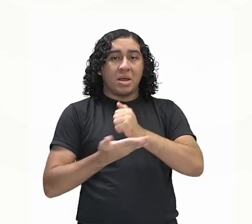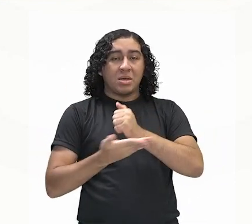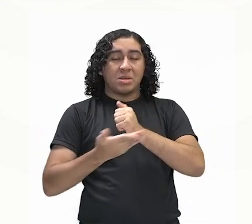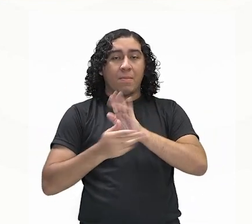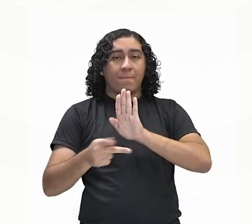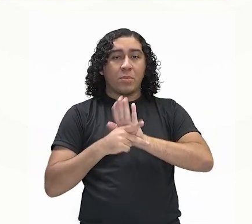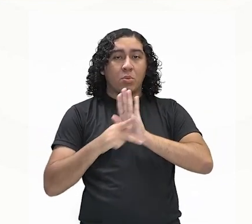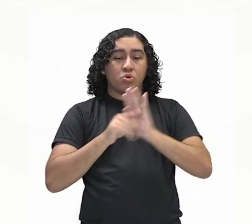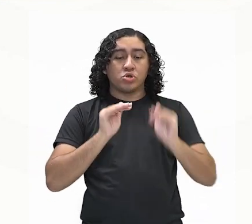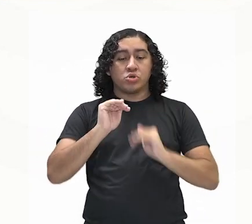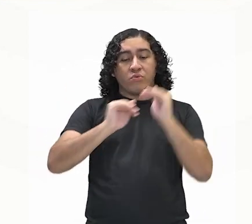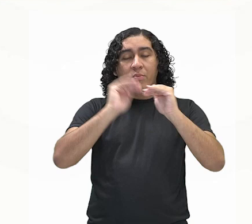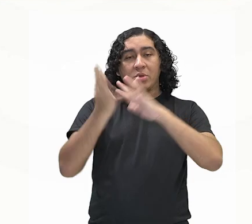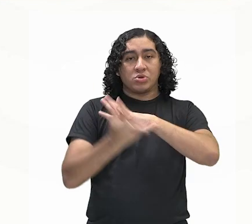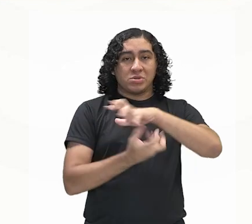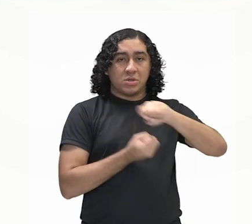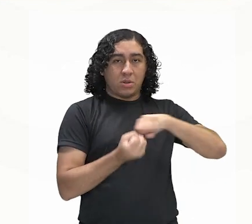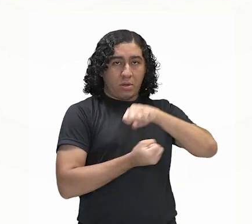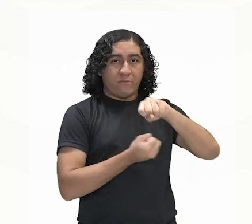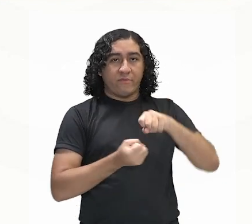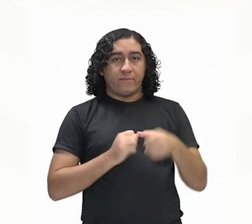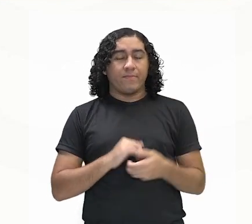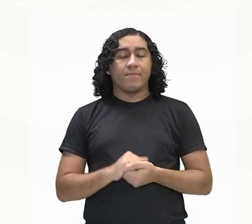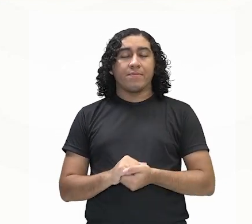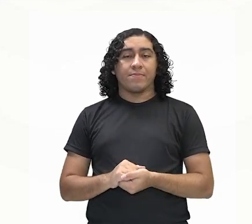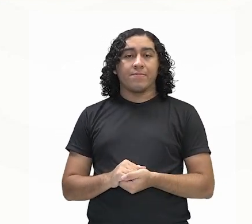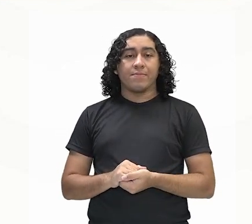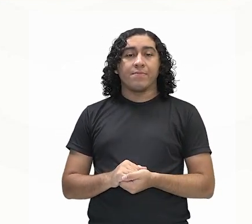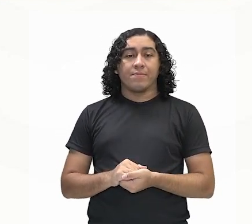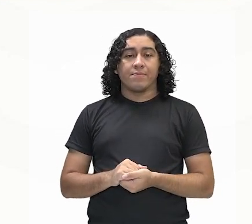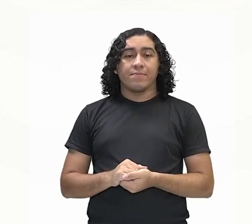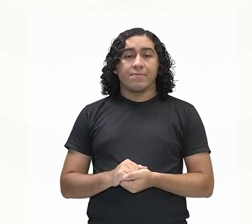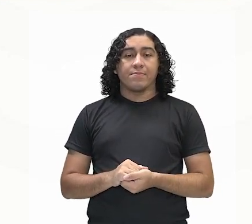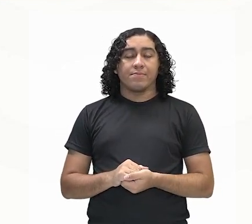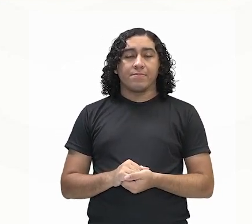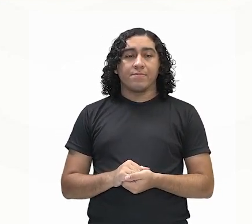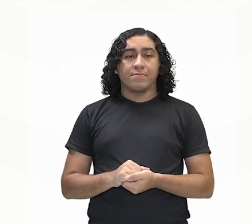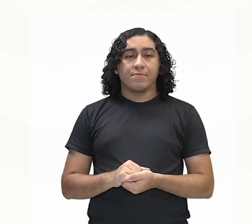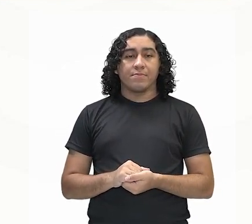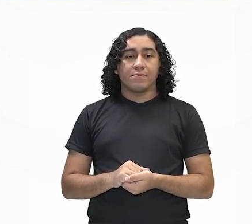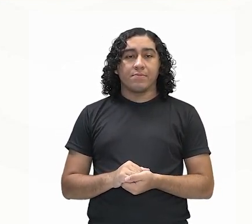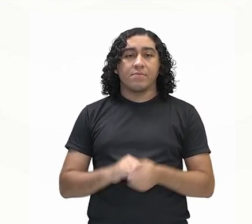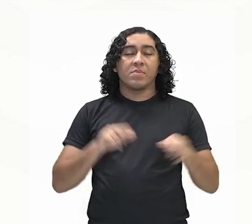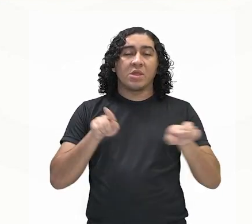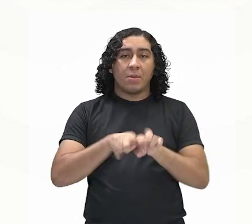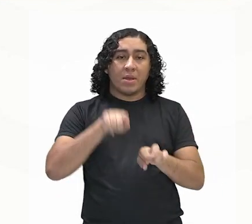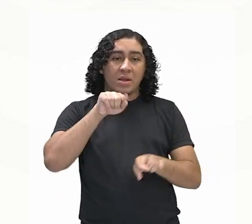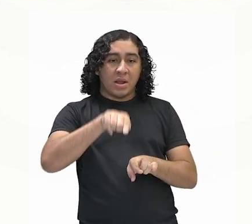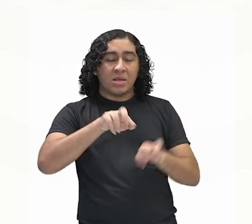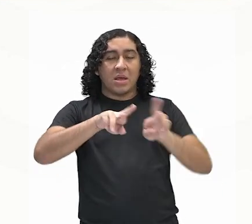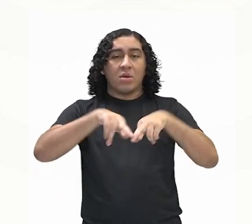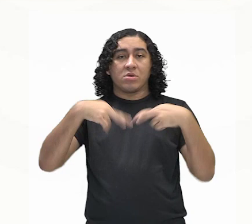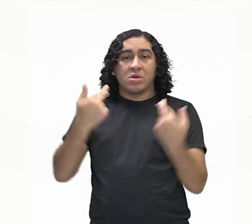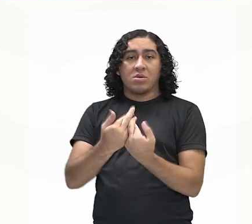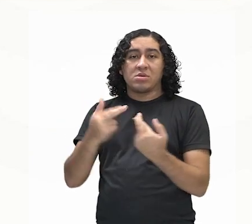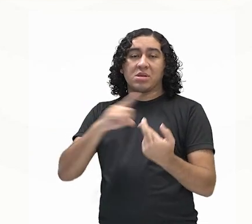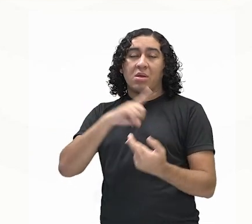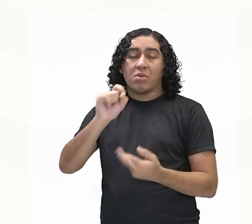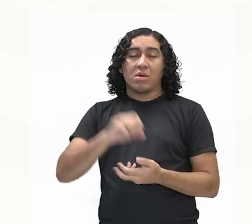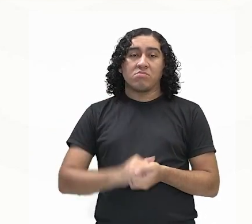o debate sobre o desenvolvimento sustentável. Também saiu dessa conferência a Carta da Terra,